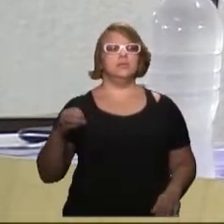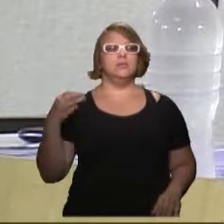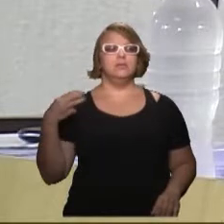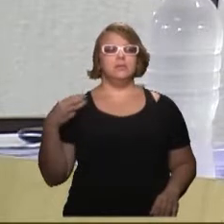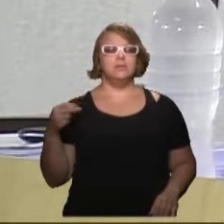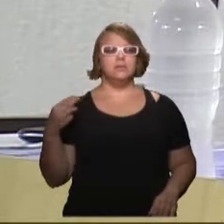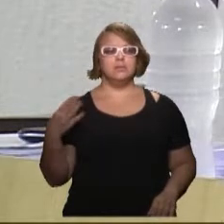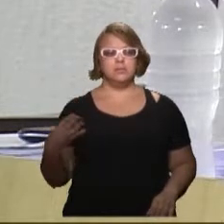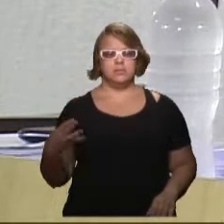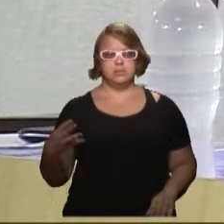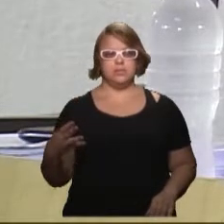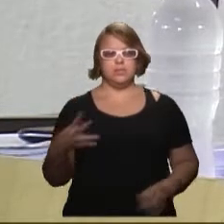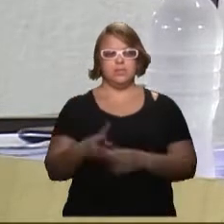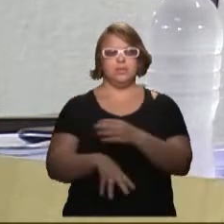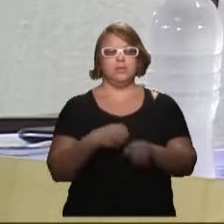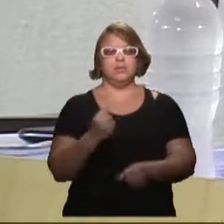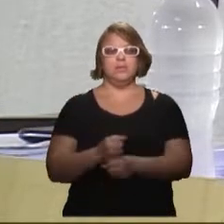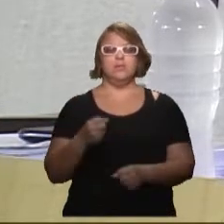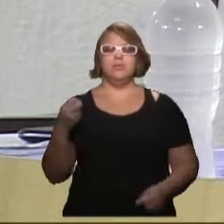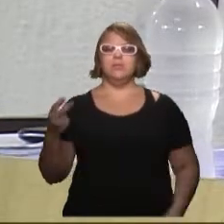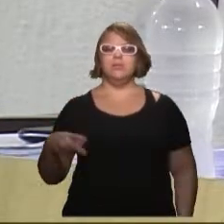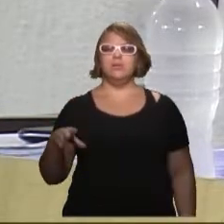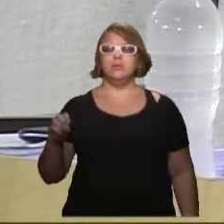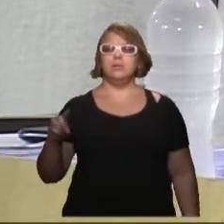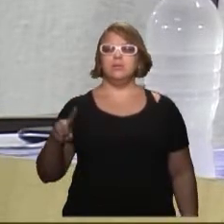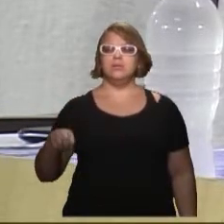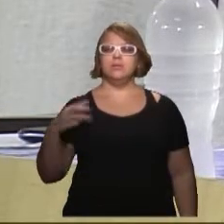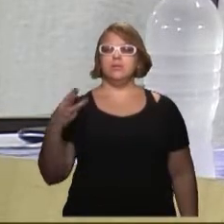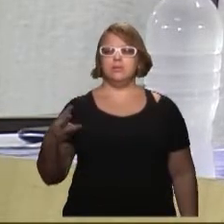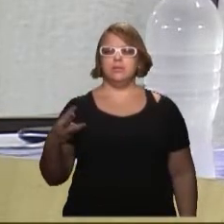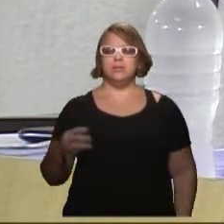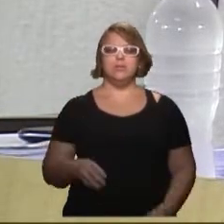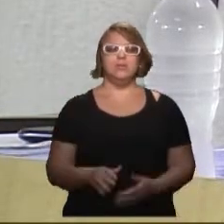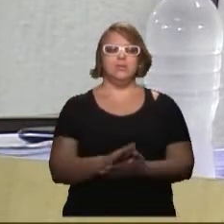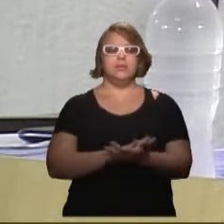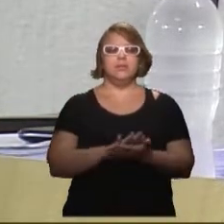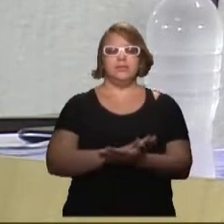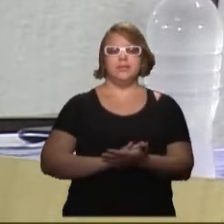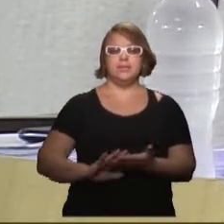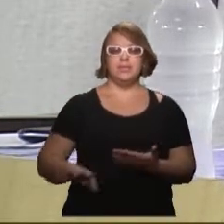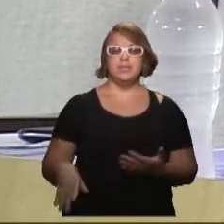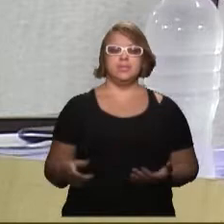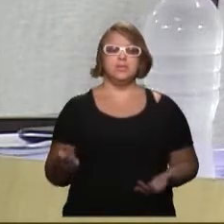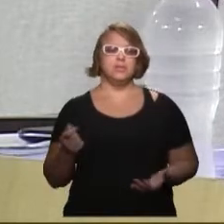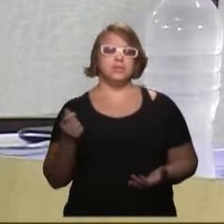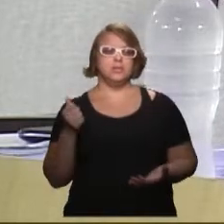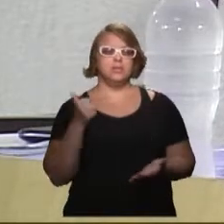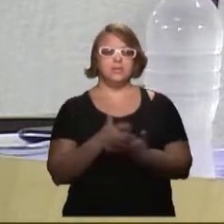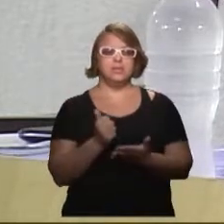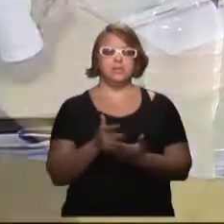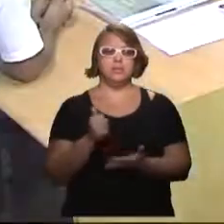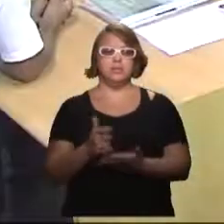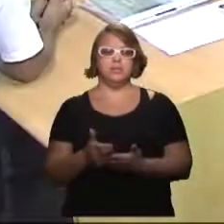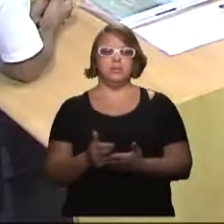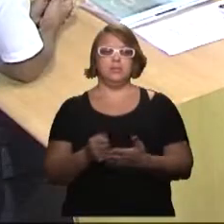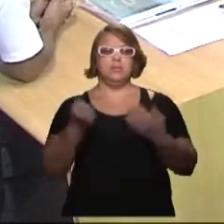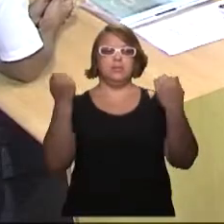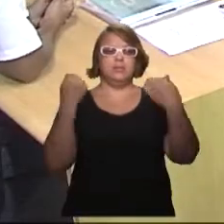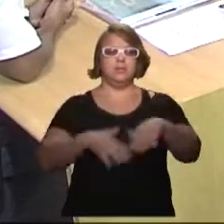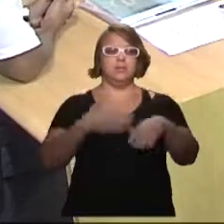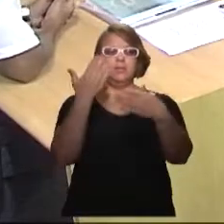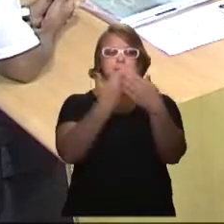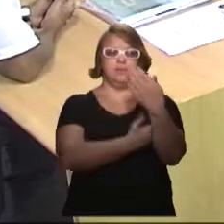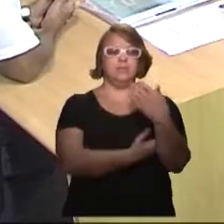204/2013, dispõe sobre a isenção de pagamentos, de pagamento de taxa de inscrição em concursos públicos realizados em âmbito municipal. Artigo